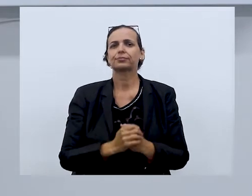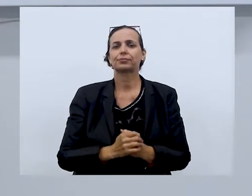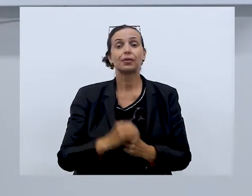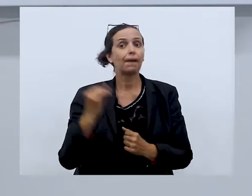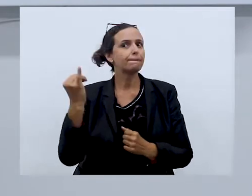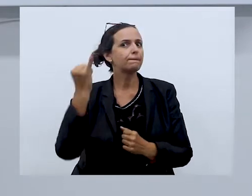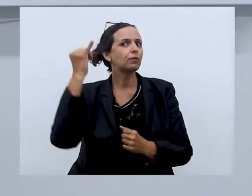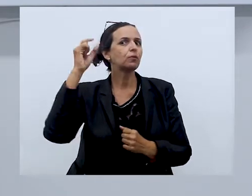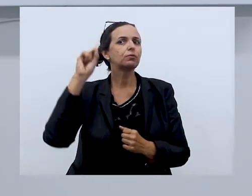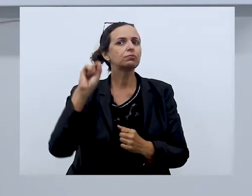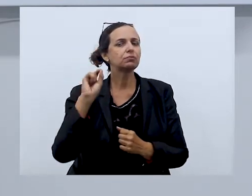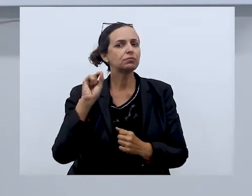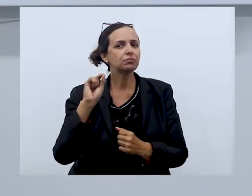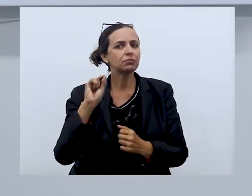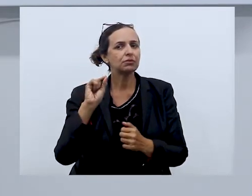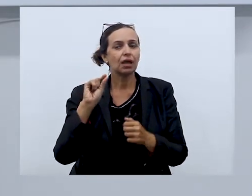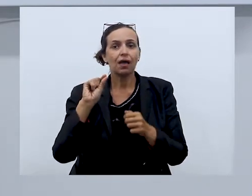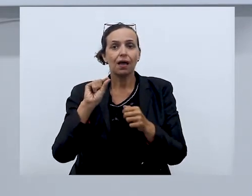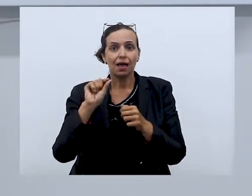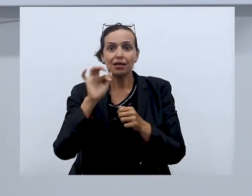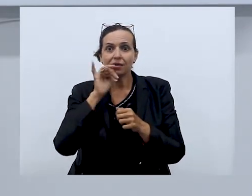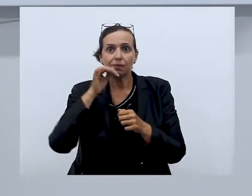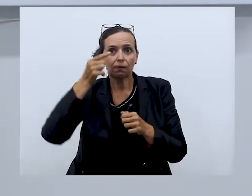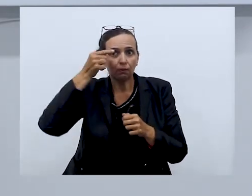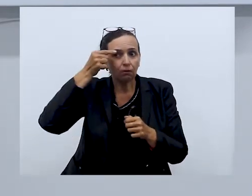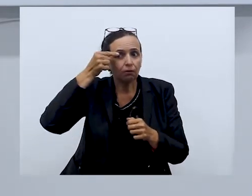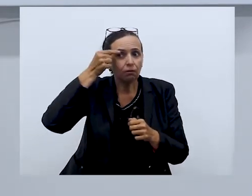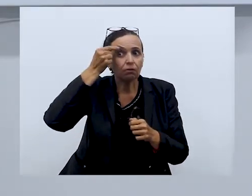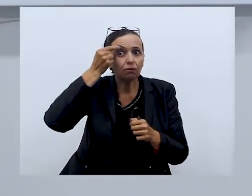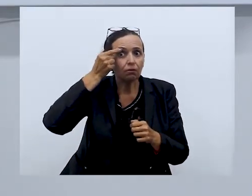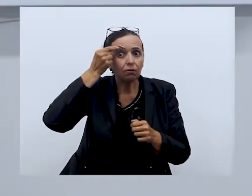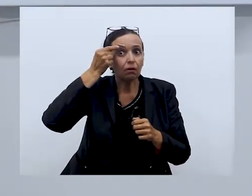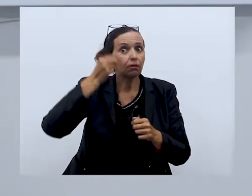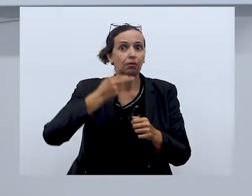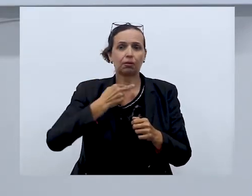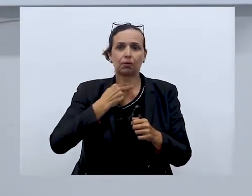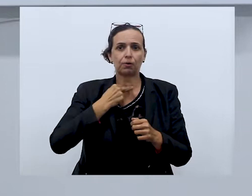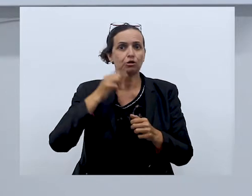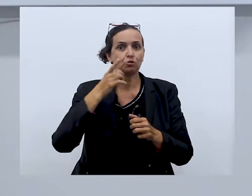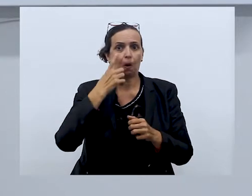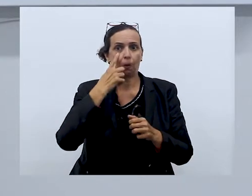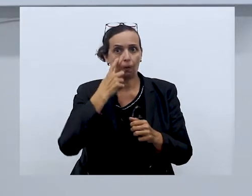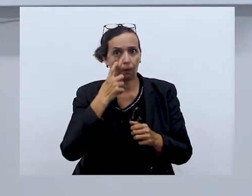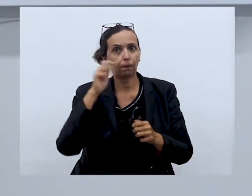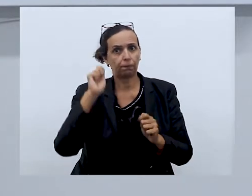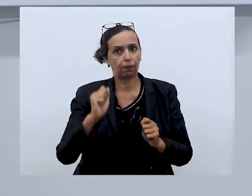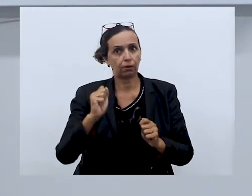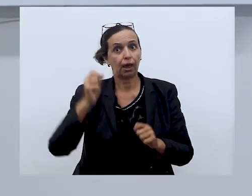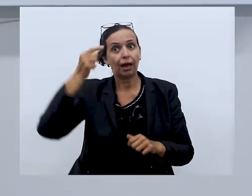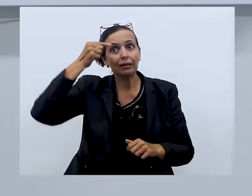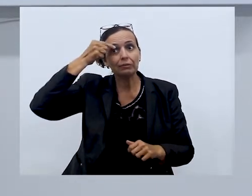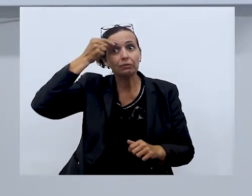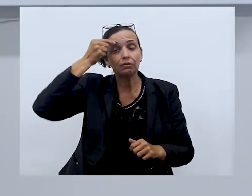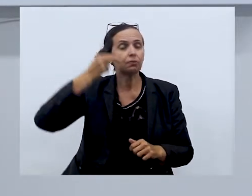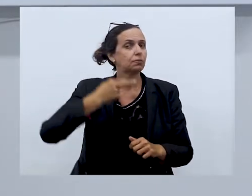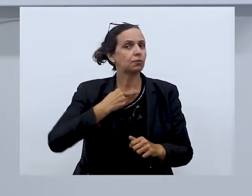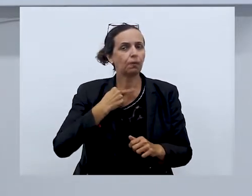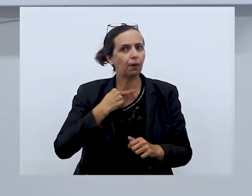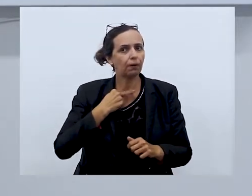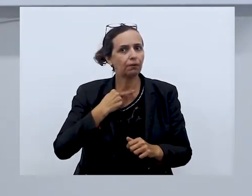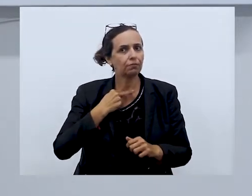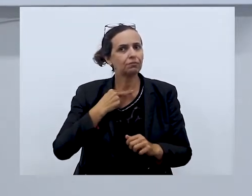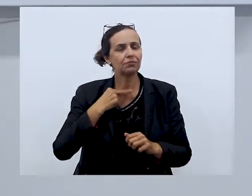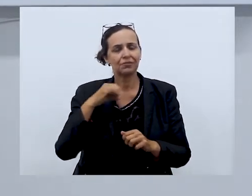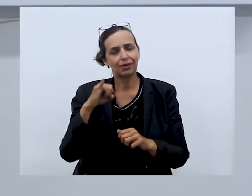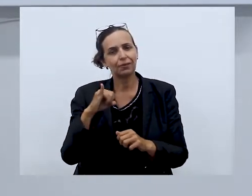irreversíveis como cegueira. Importante também não mexer na pálpebra superior, pois ela também é muito sensível. Caso você não